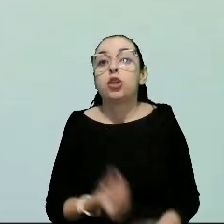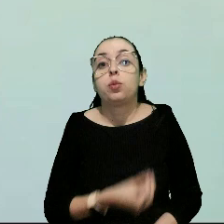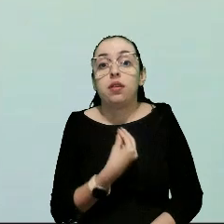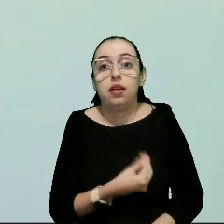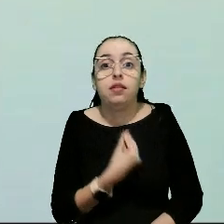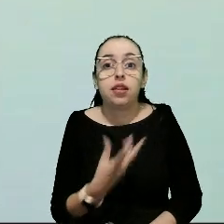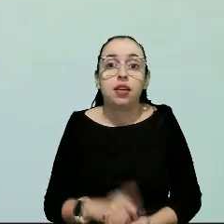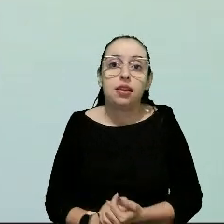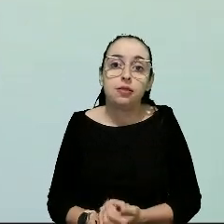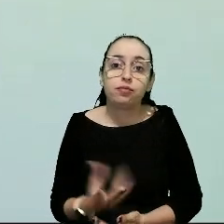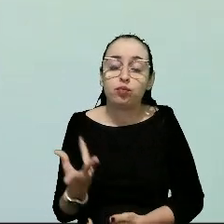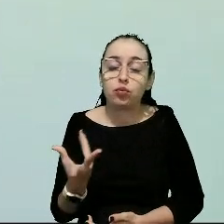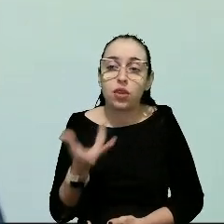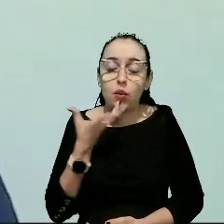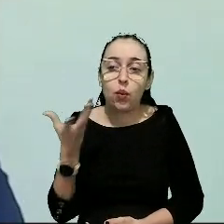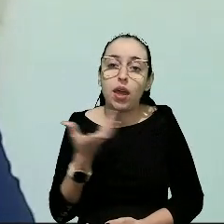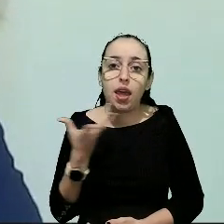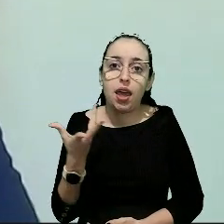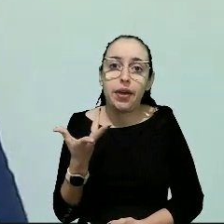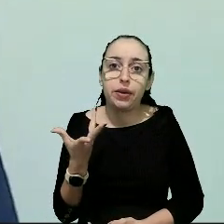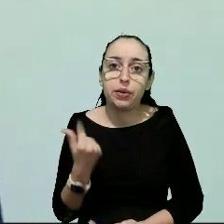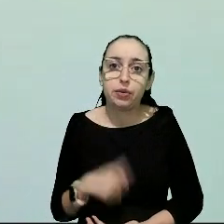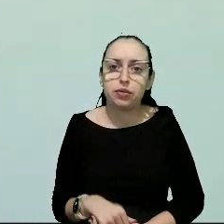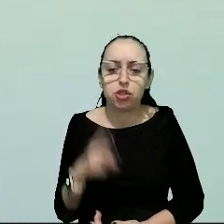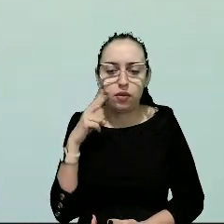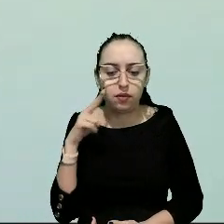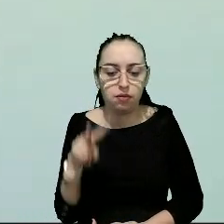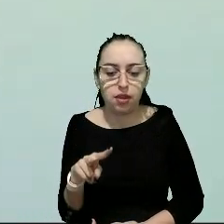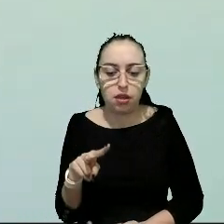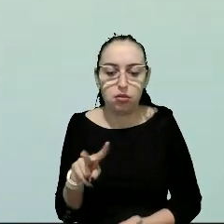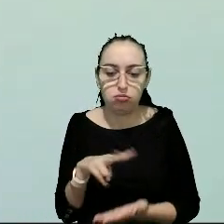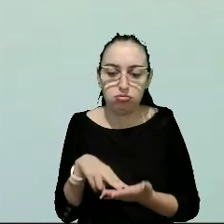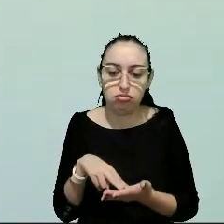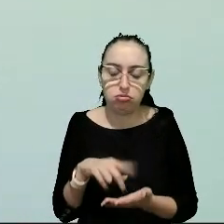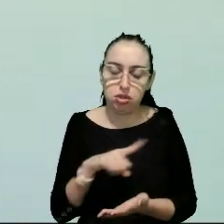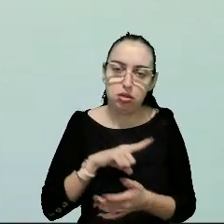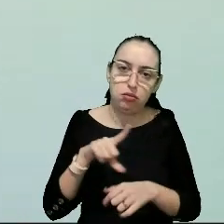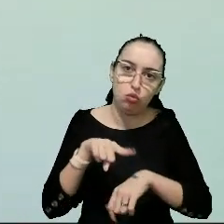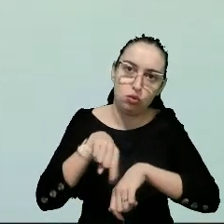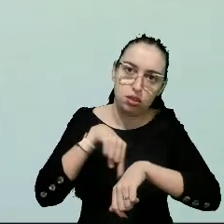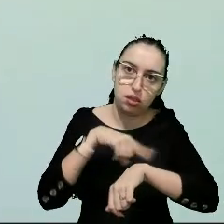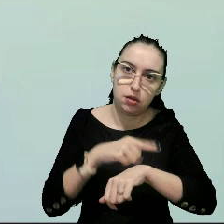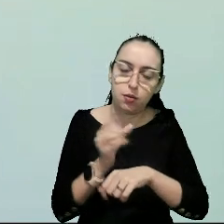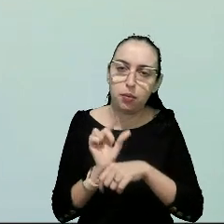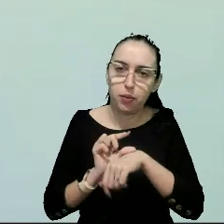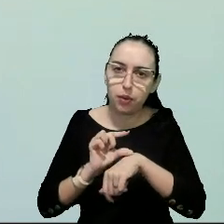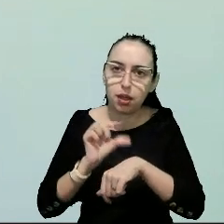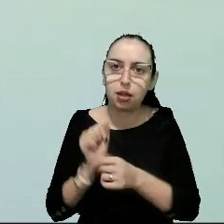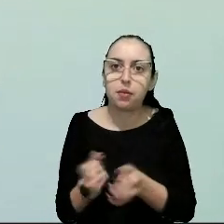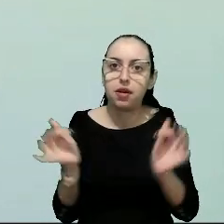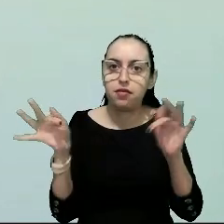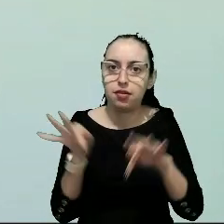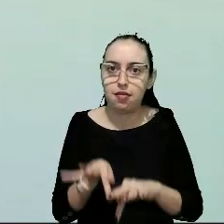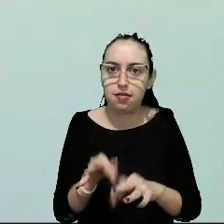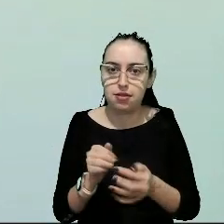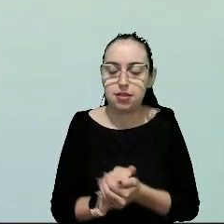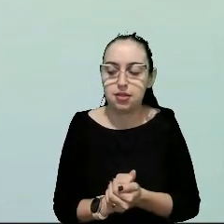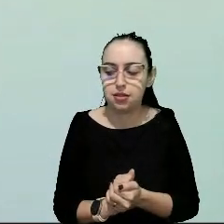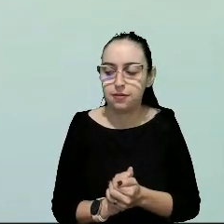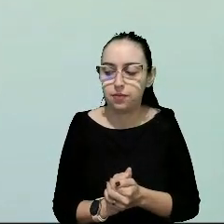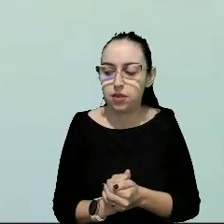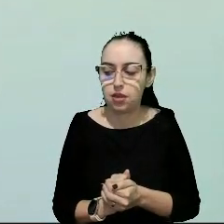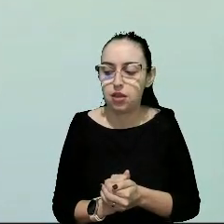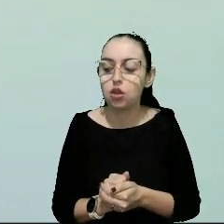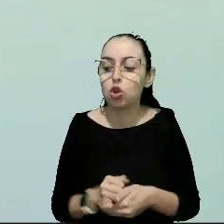vida. Então, eu quero. Deixa eu ver aqui quanto tempo que eu tenho mais um pouquinho para